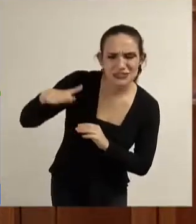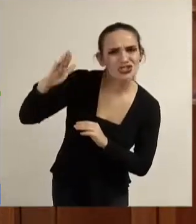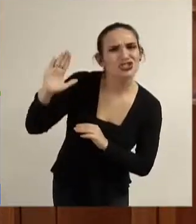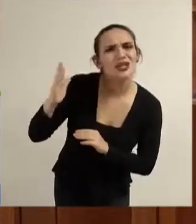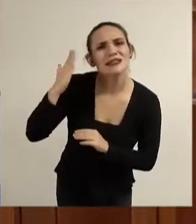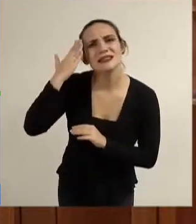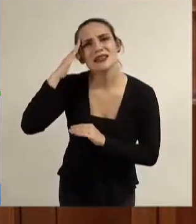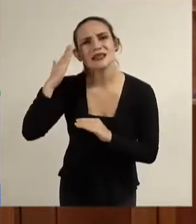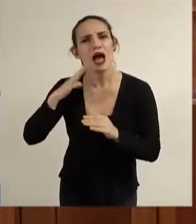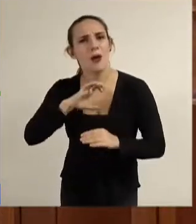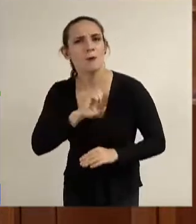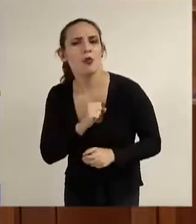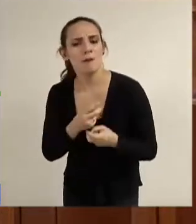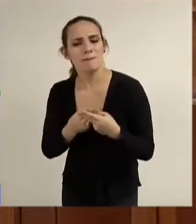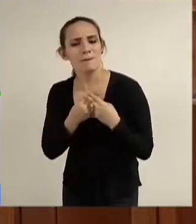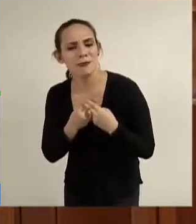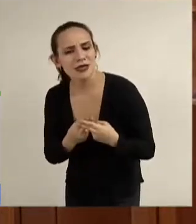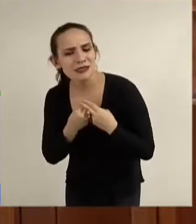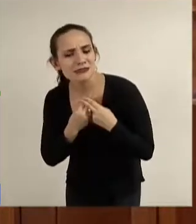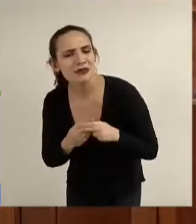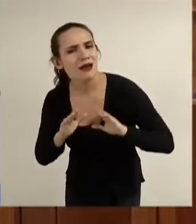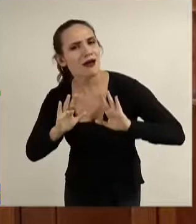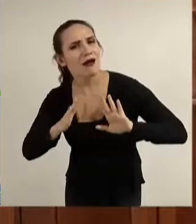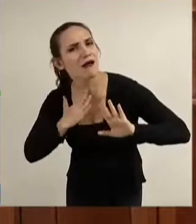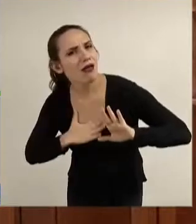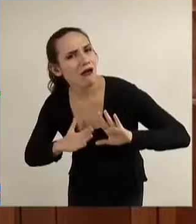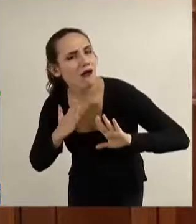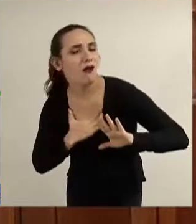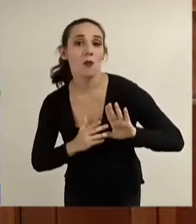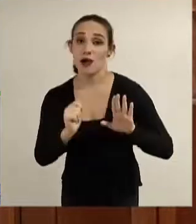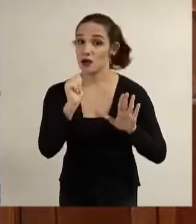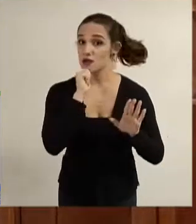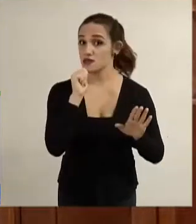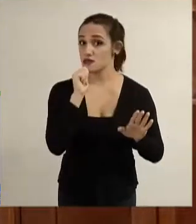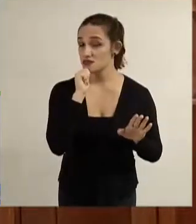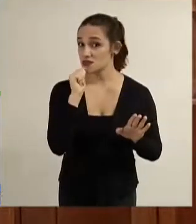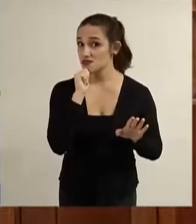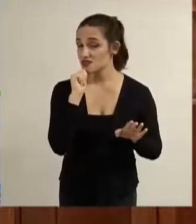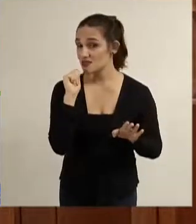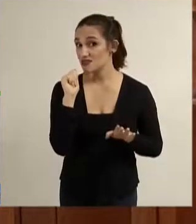tolerância, do amor ao próximo, de que mesmo quando não há